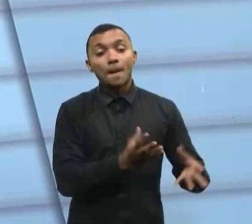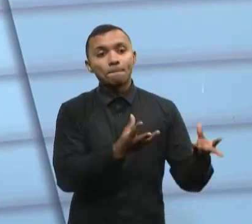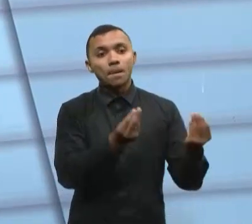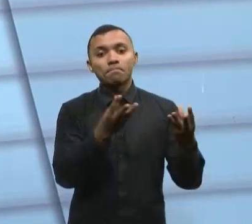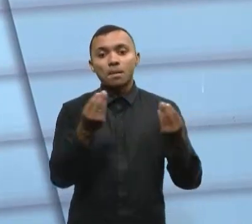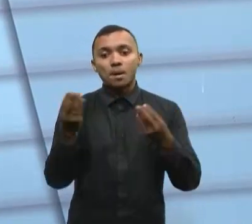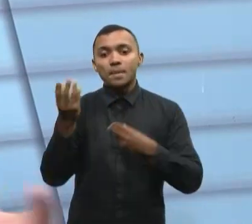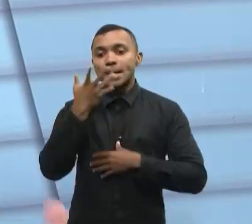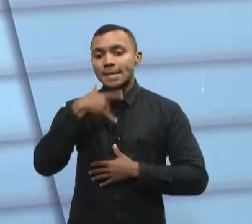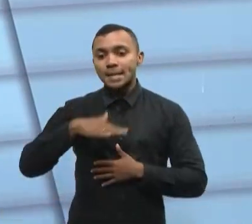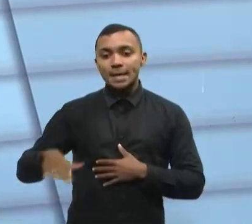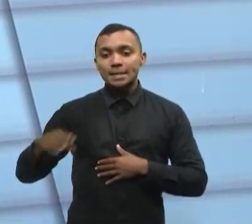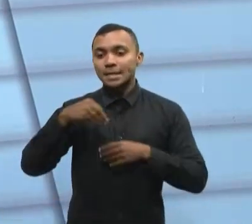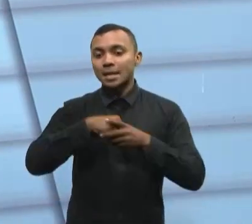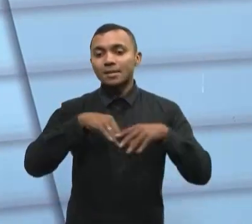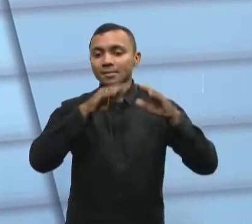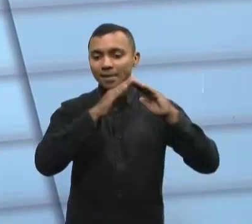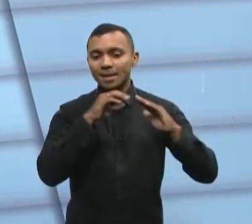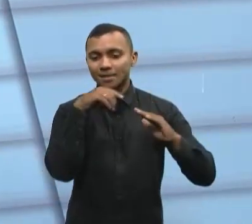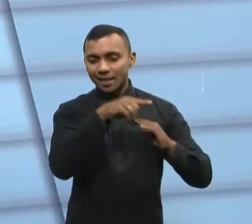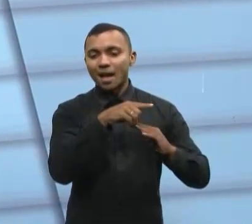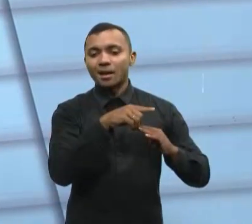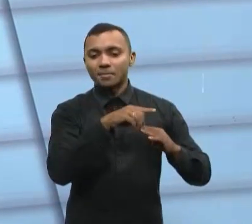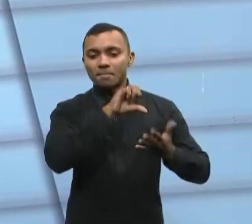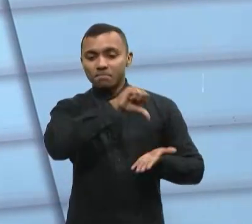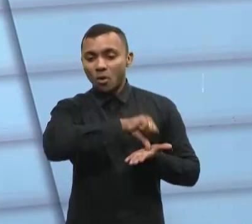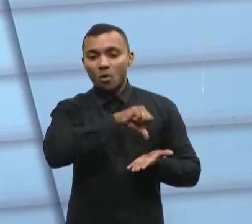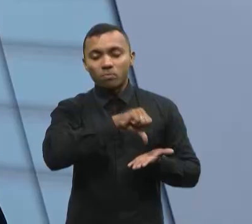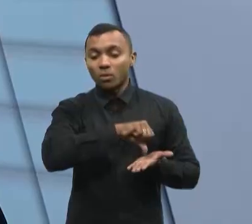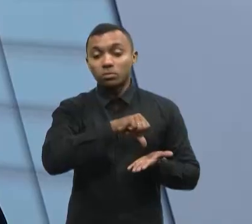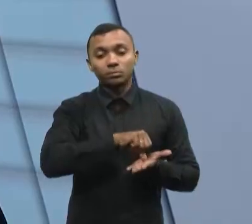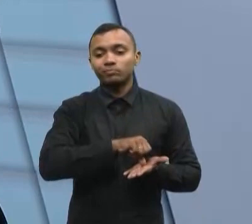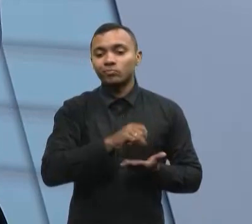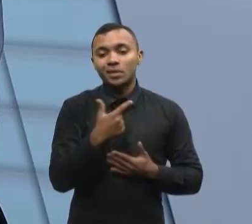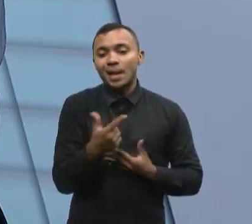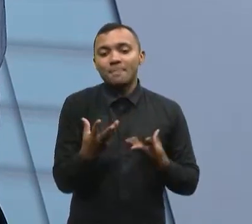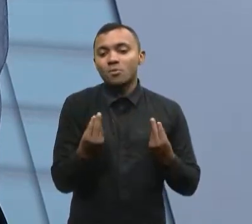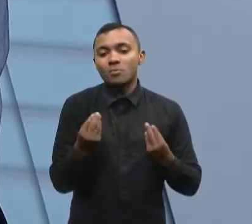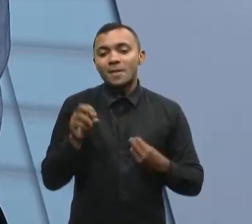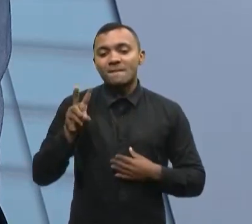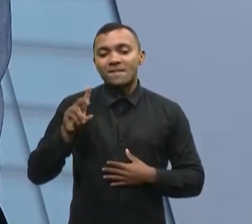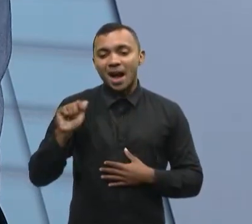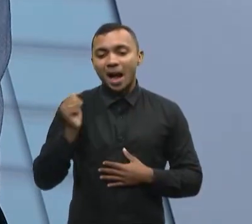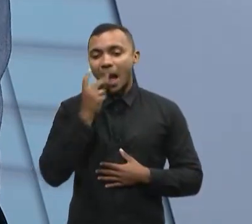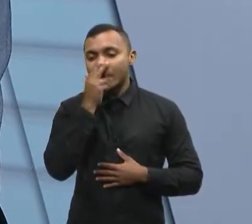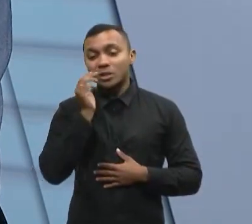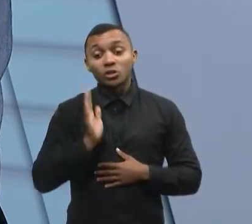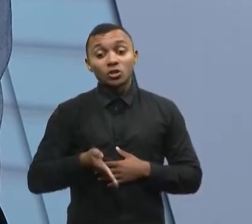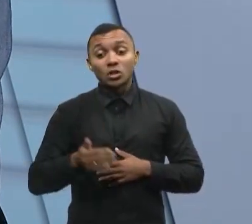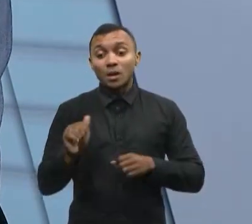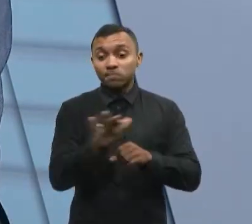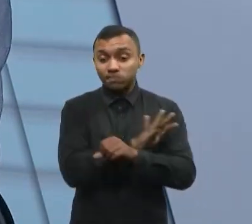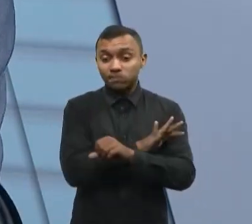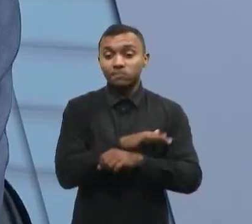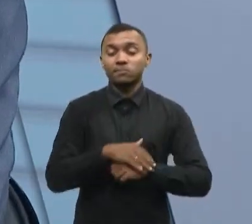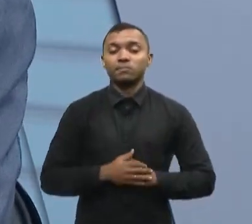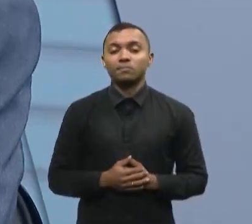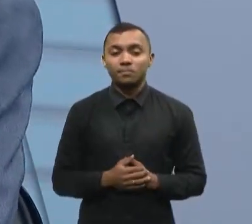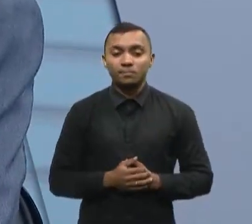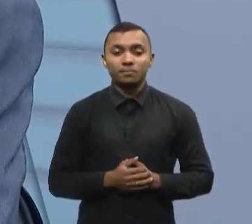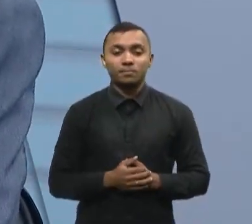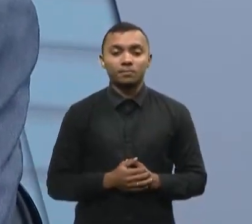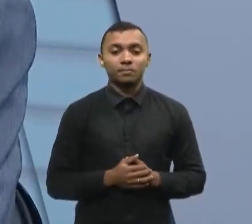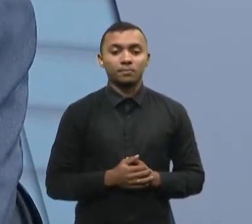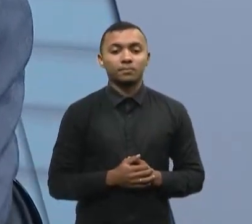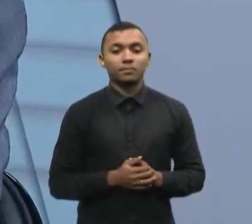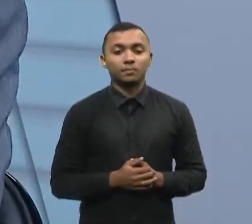casa já não tem mais vaga. Não tem limitação. Tem a limitação do espaço. E, além do mais, é um trabalho de segmento que não para, né, doutora Renata?